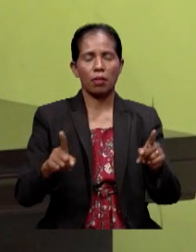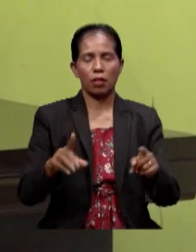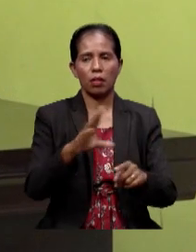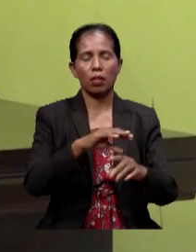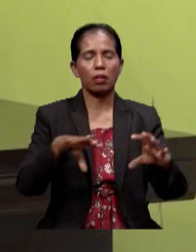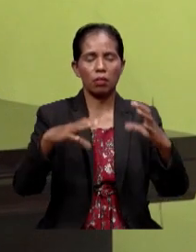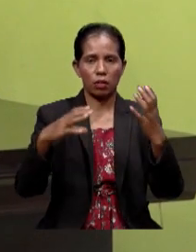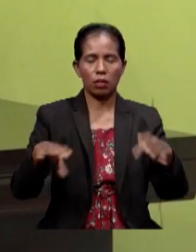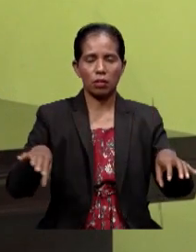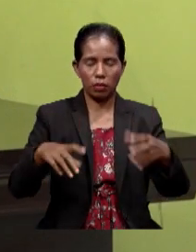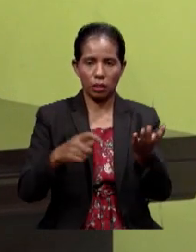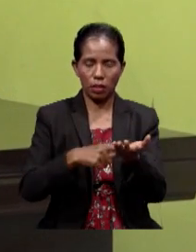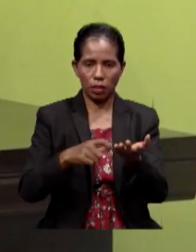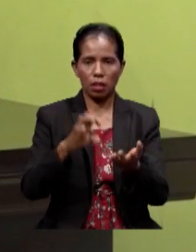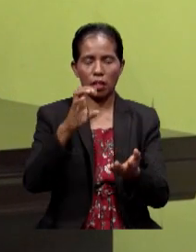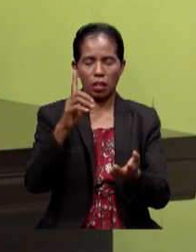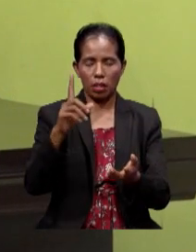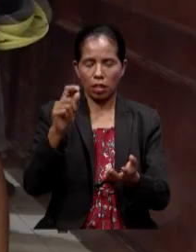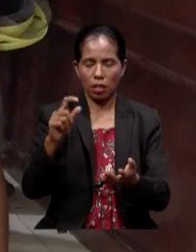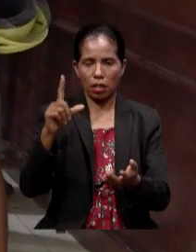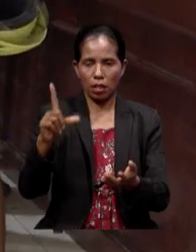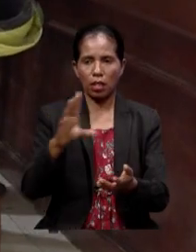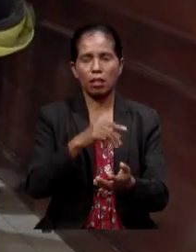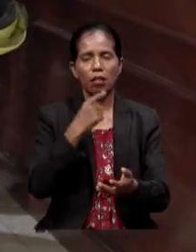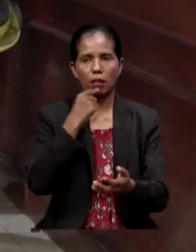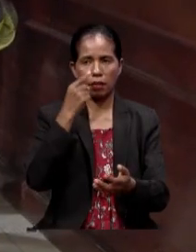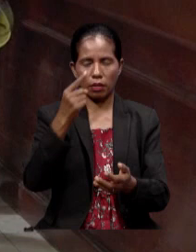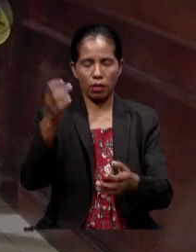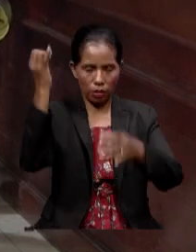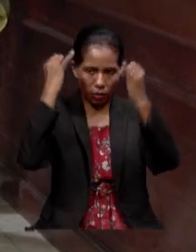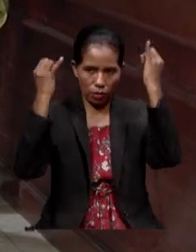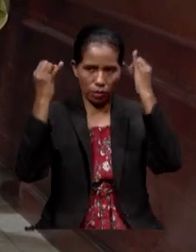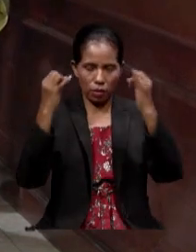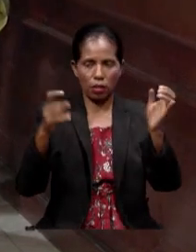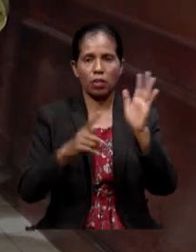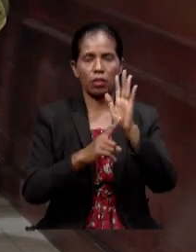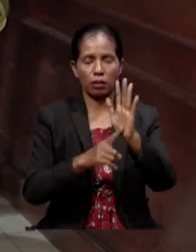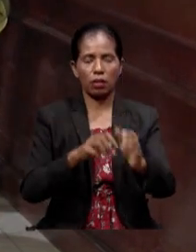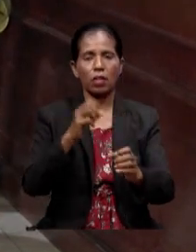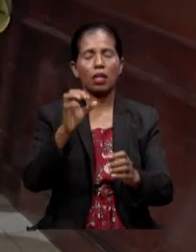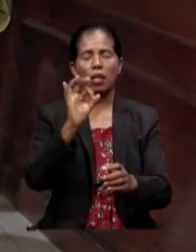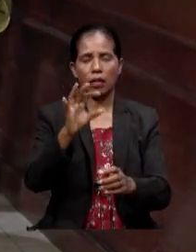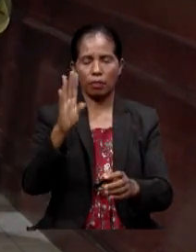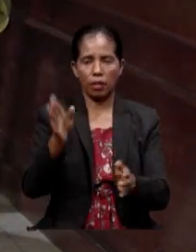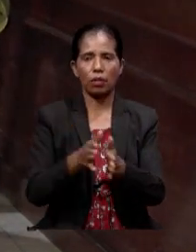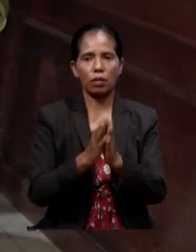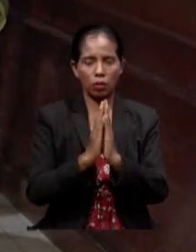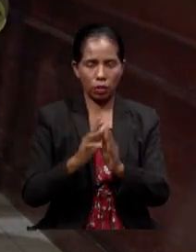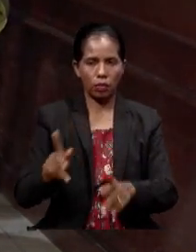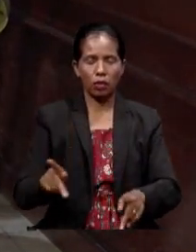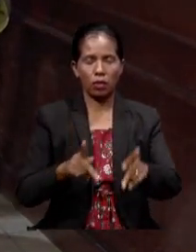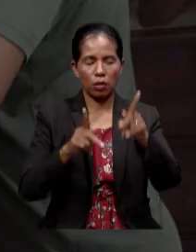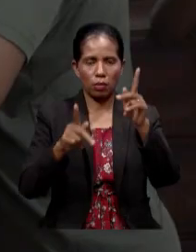executivo, serviço técnico e de TLP, Latino Jerônimo Hateten, informação na espalha e a social media onde uso público